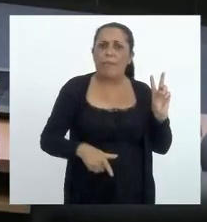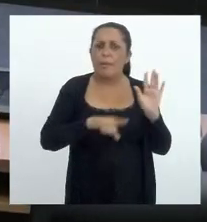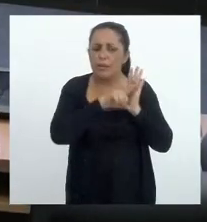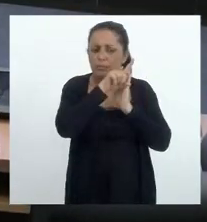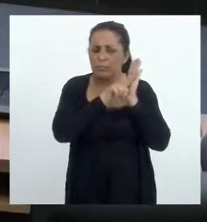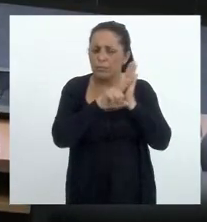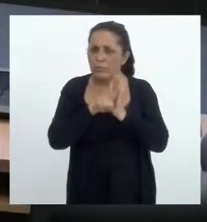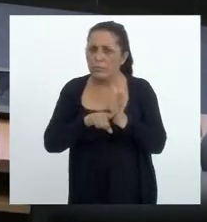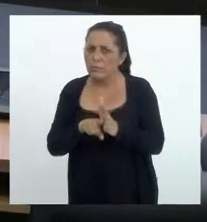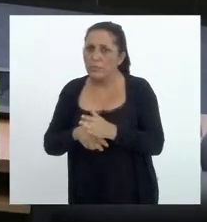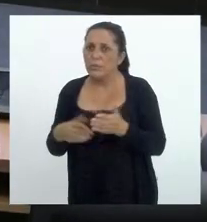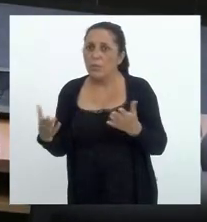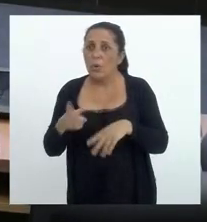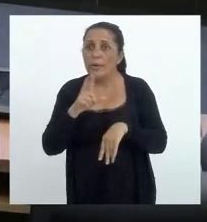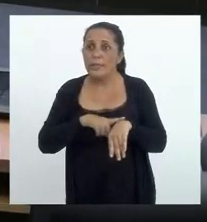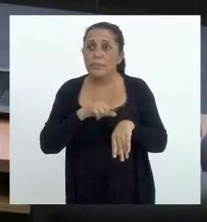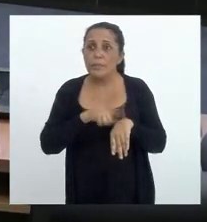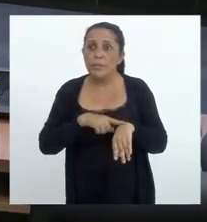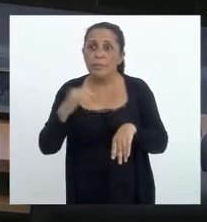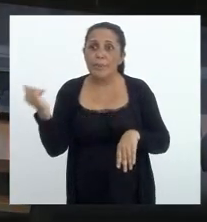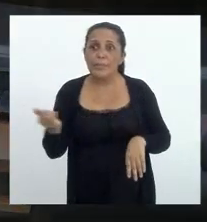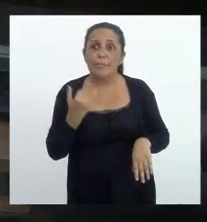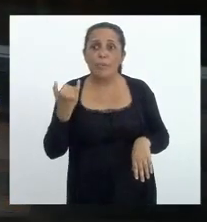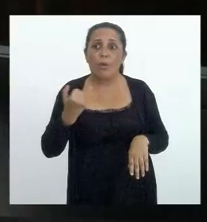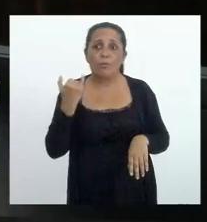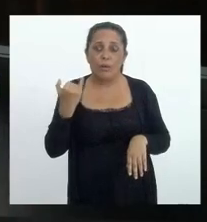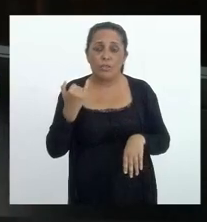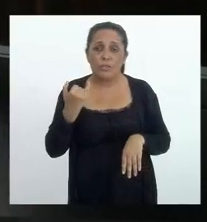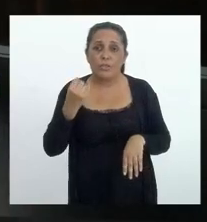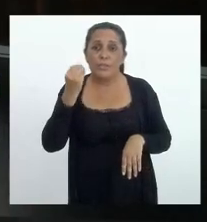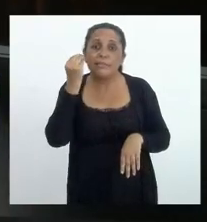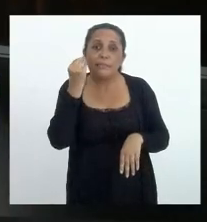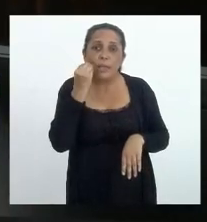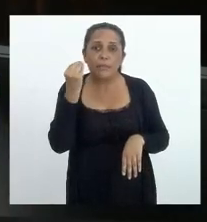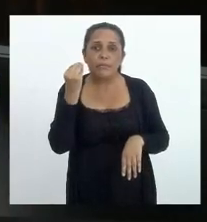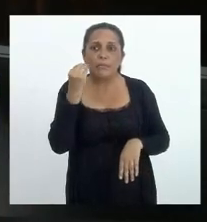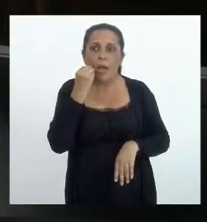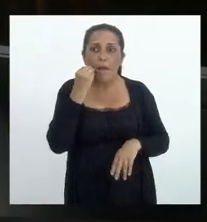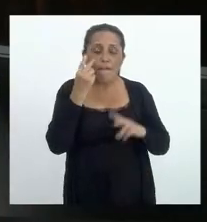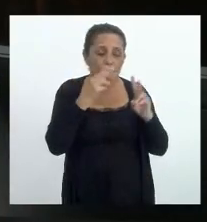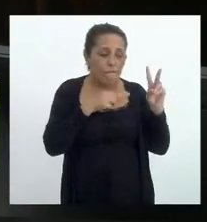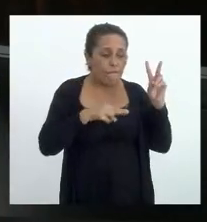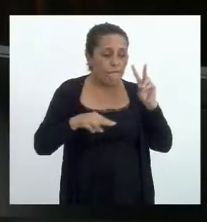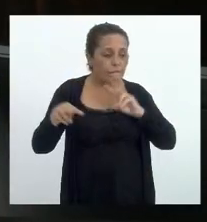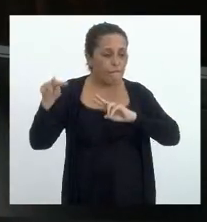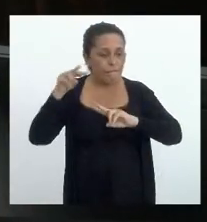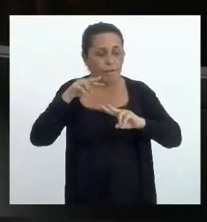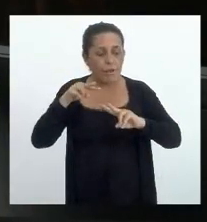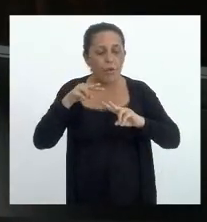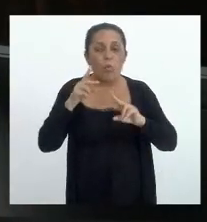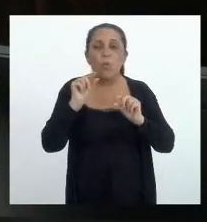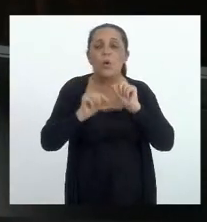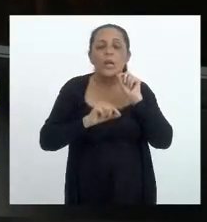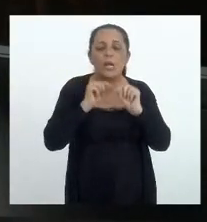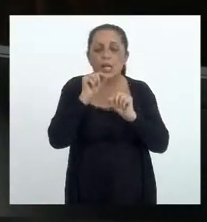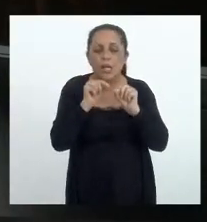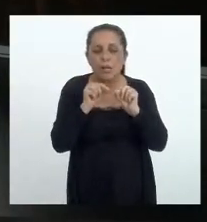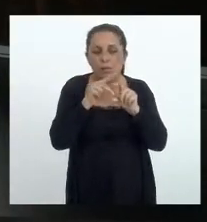momento, o mais importante é a gente tentar, de alguma forma, ver quais são as arestas que precisam